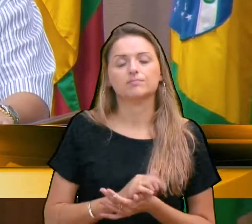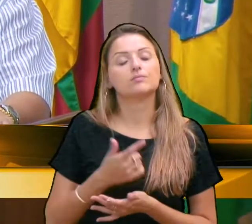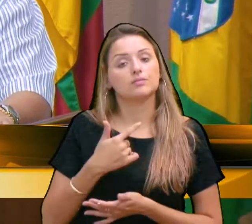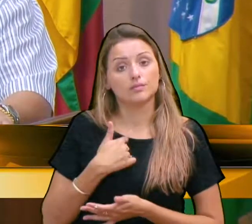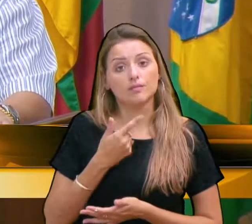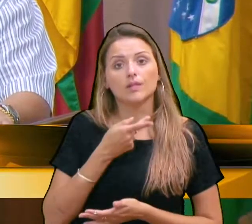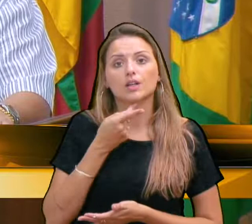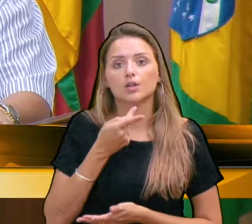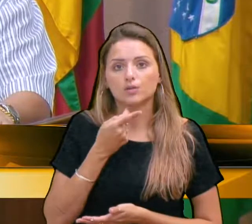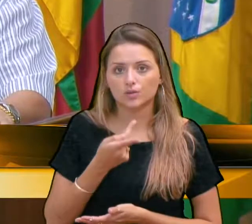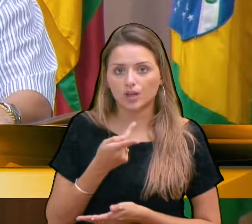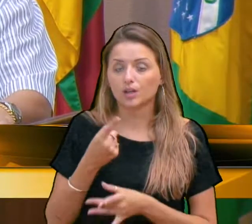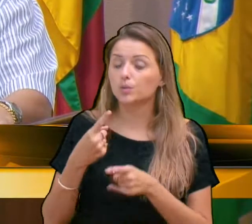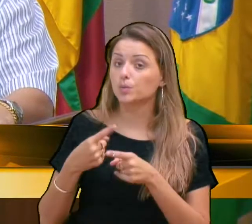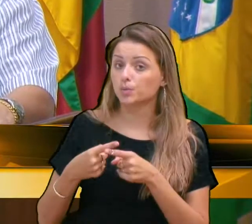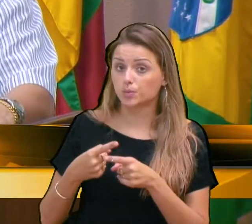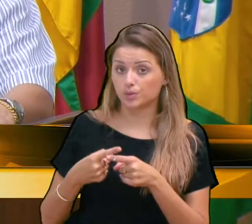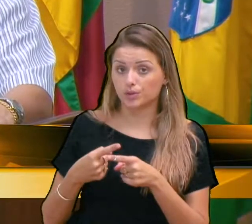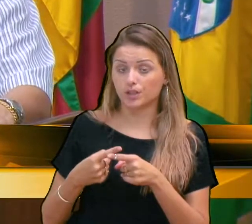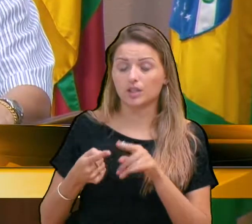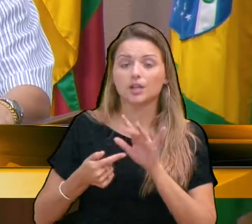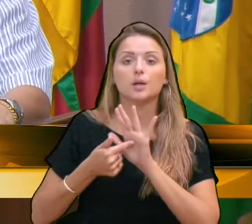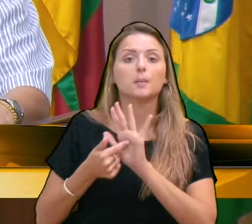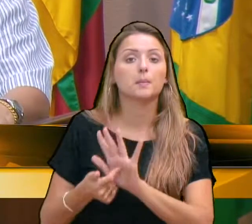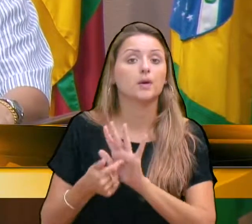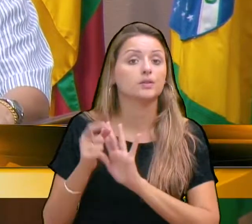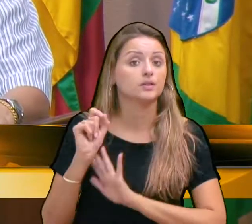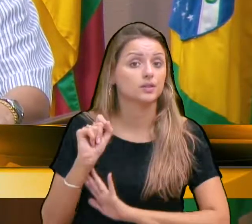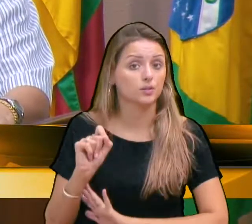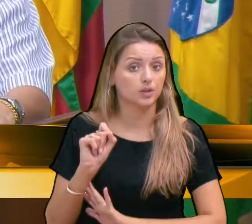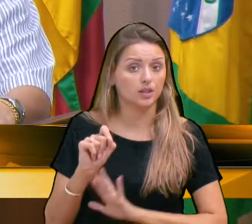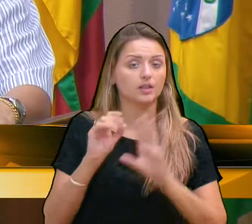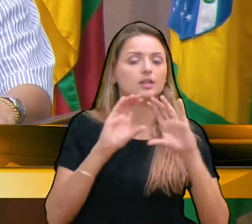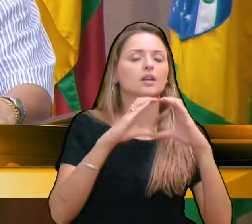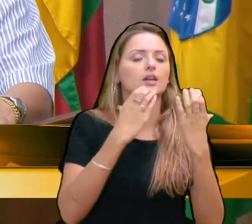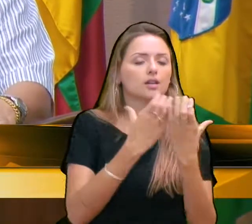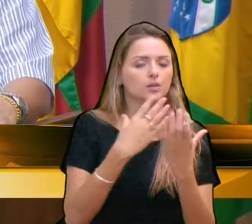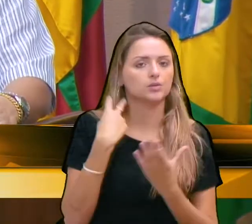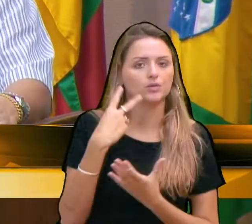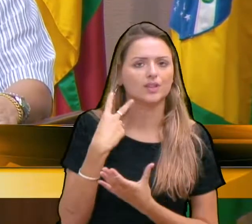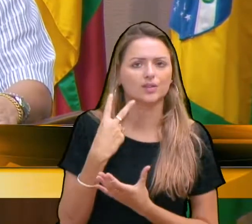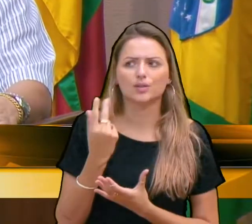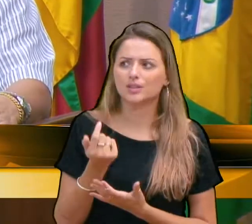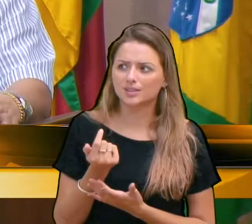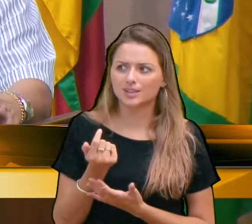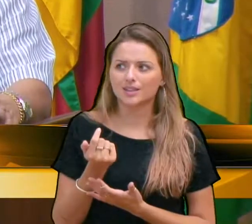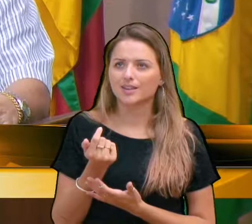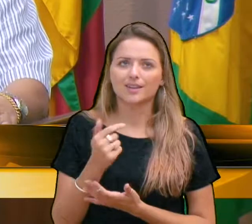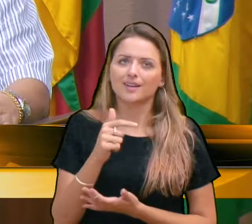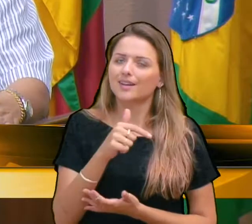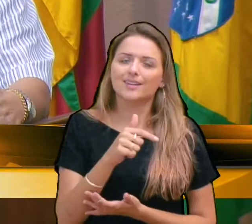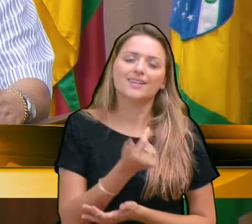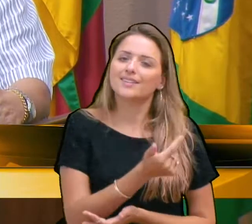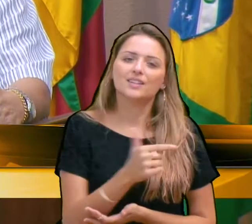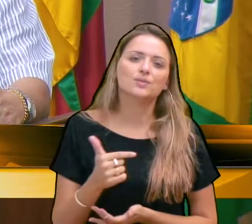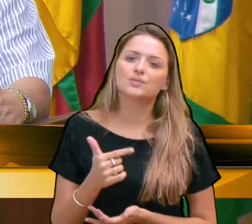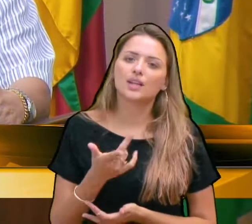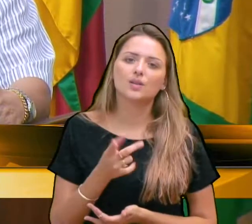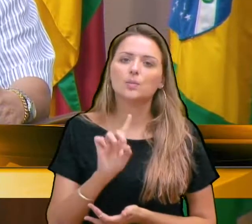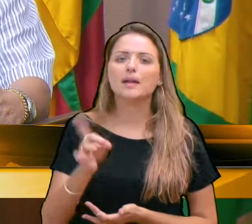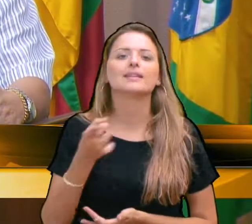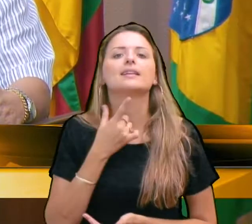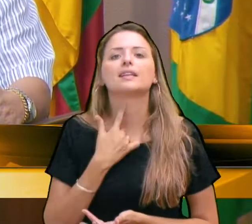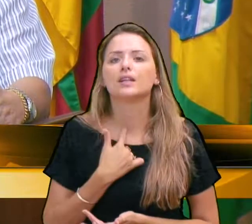registro porque isso demonstra que, de parte da Câmara Municipal, não existe aqui uma